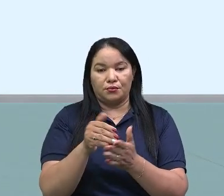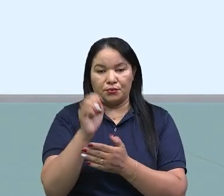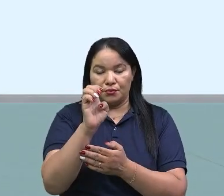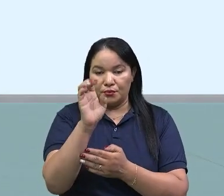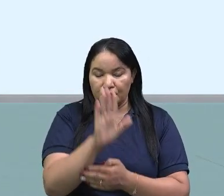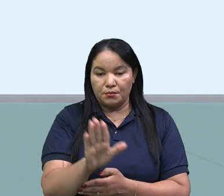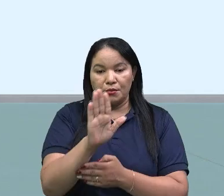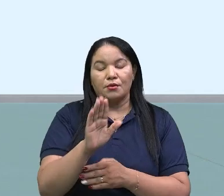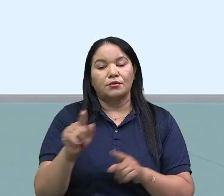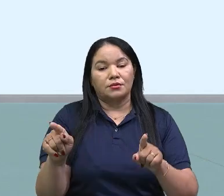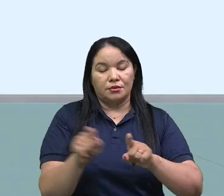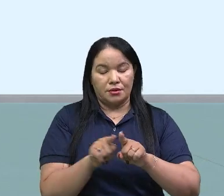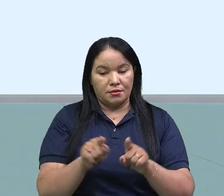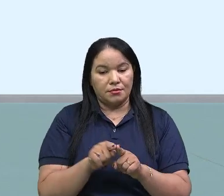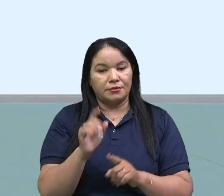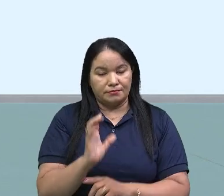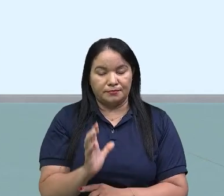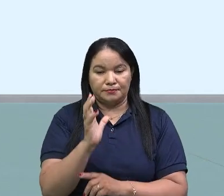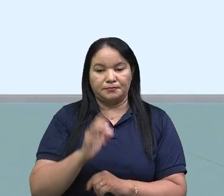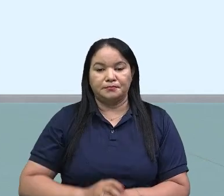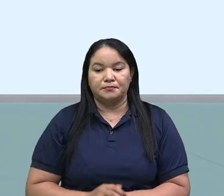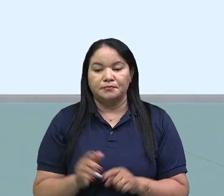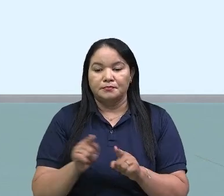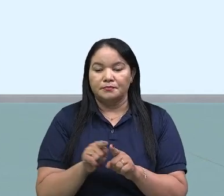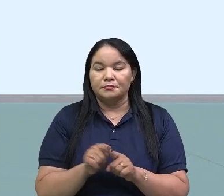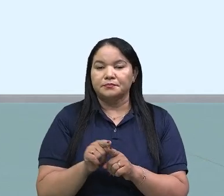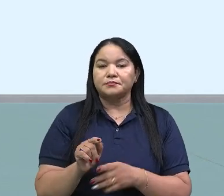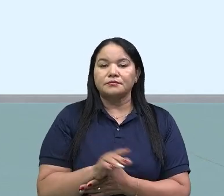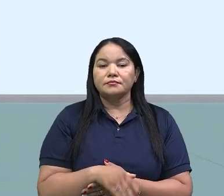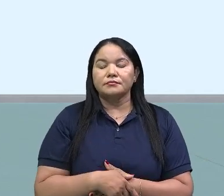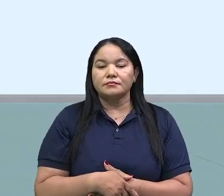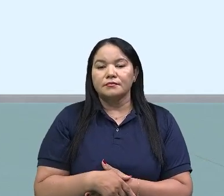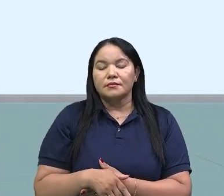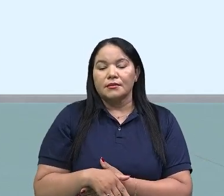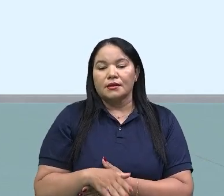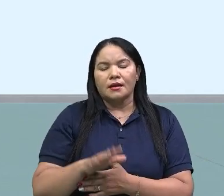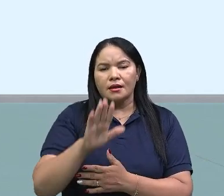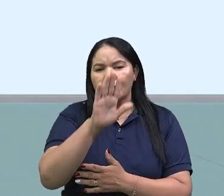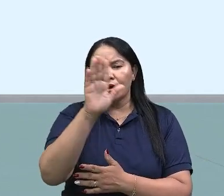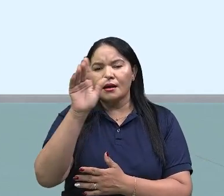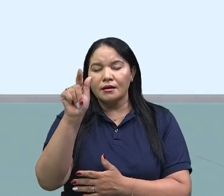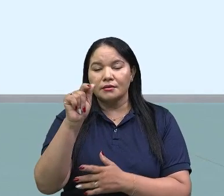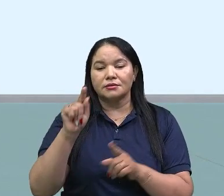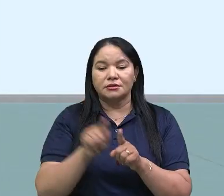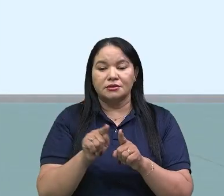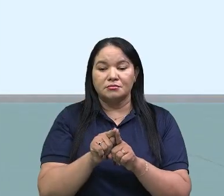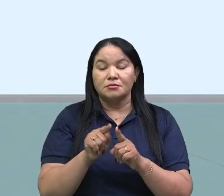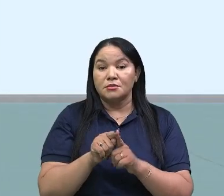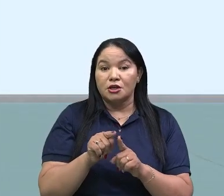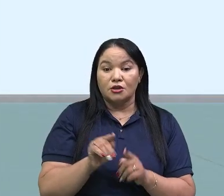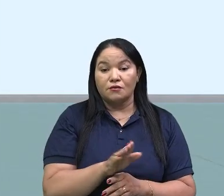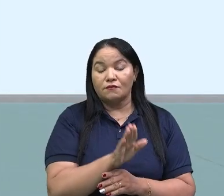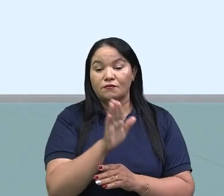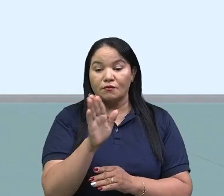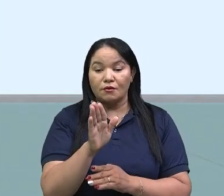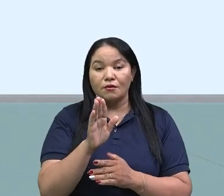essas situações saindo da Ásia, vindo para a América. Então, todas essas setas que a gente pode analisar aqui também no mapa, né,